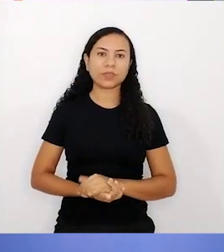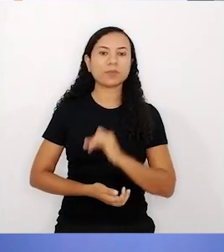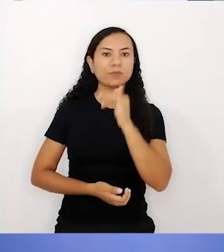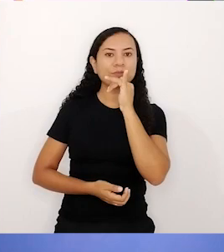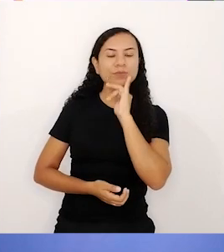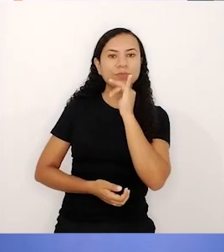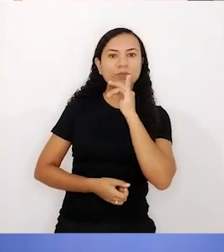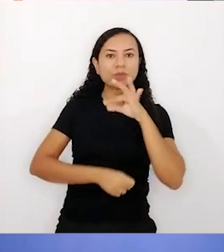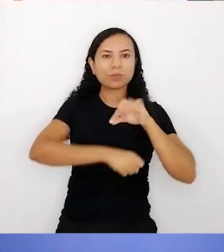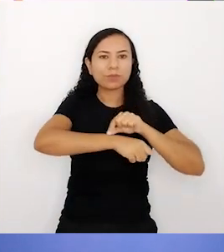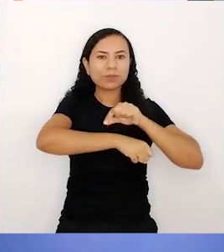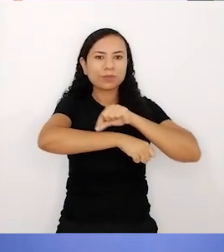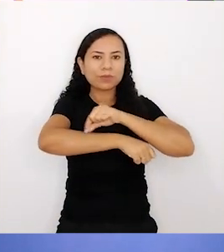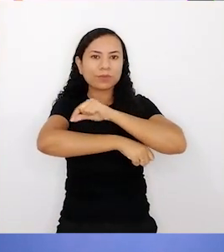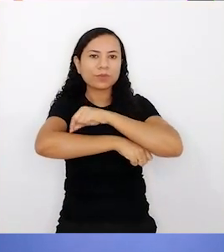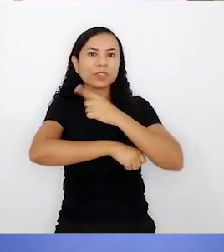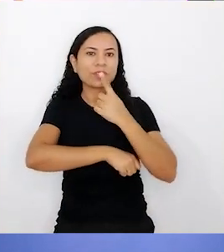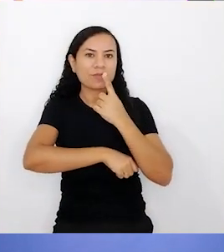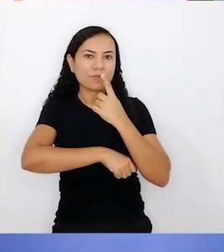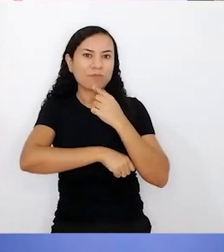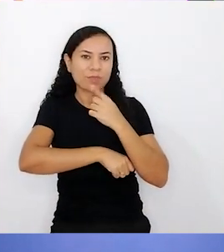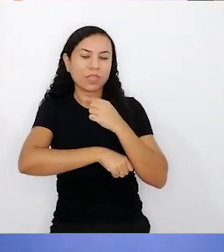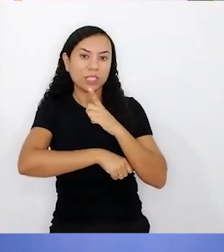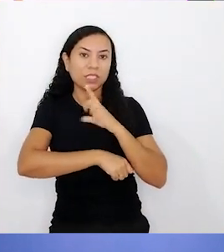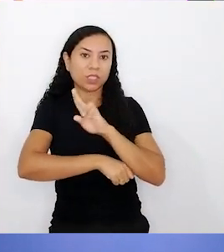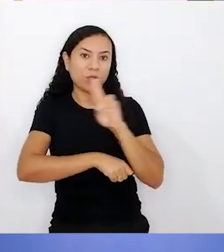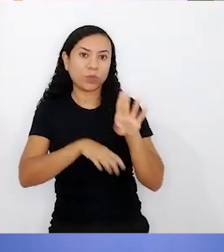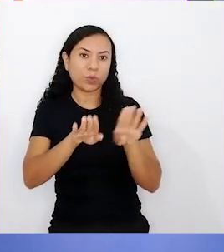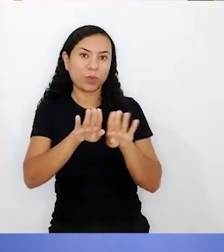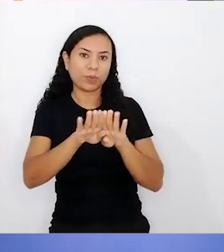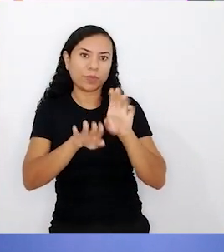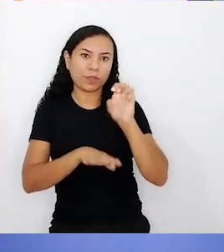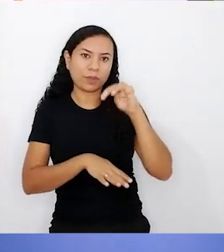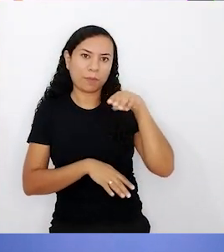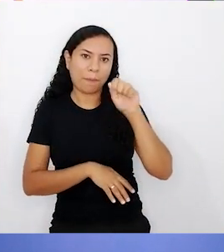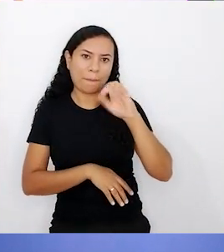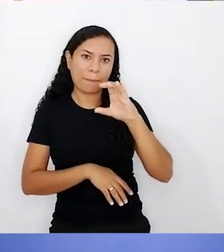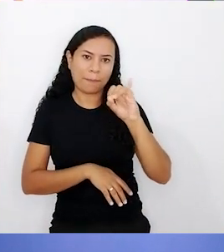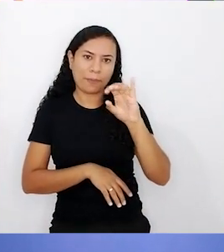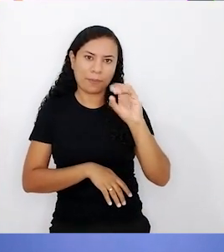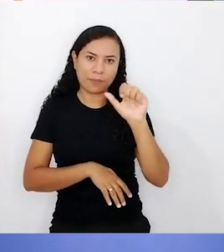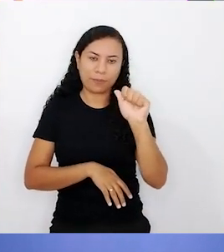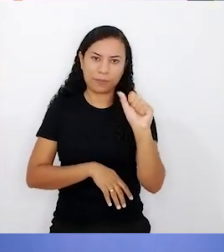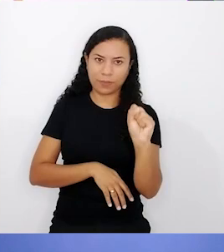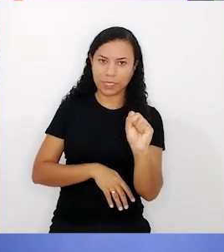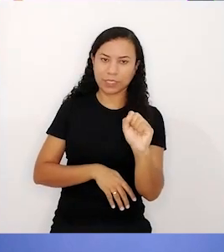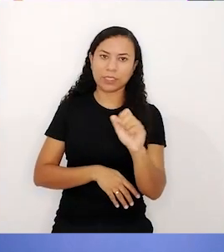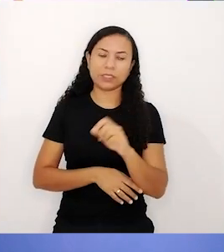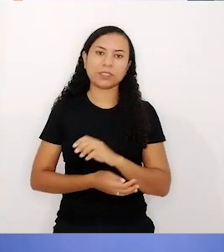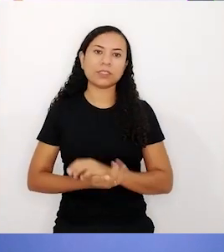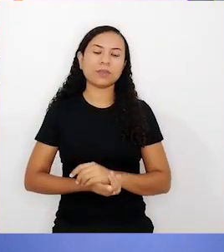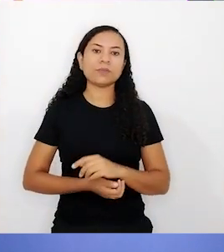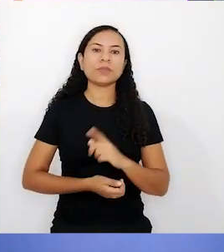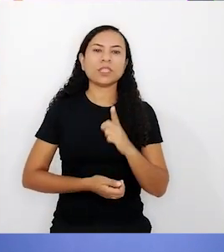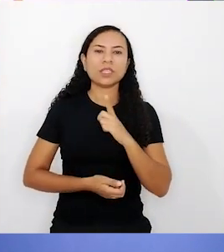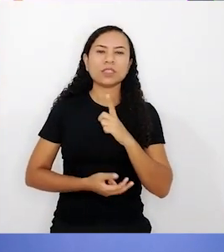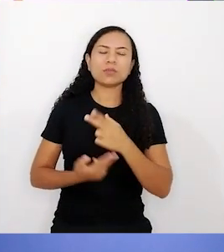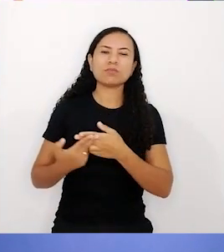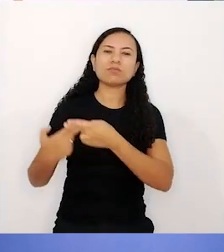glóbulos vermelhos, que também podem ser chamados de hemácias ou eritrócitos, vão ser